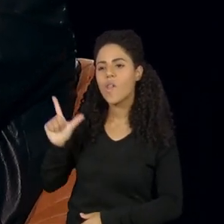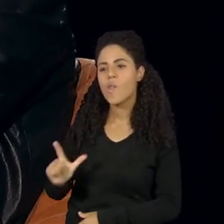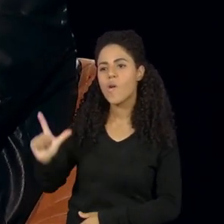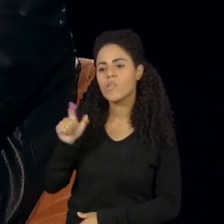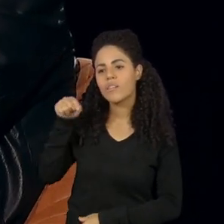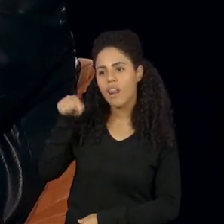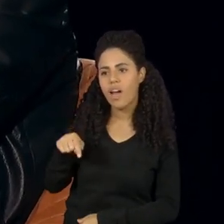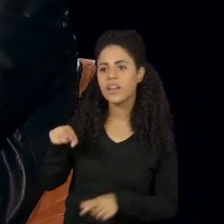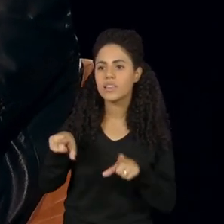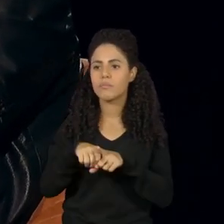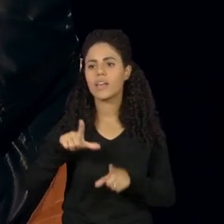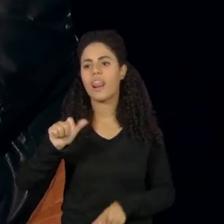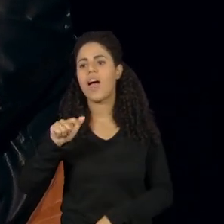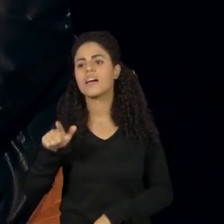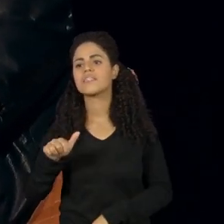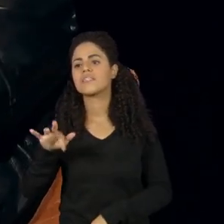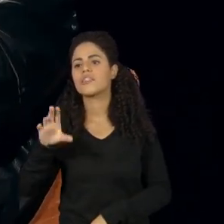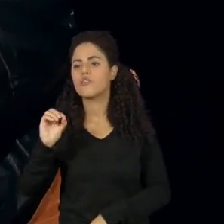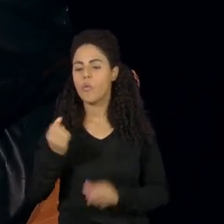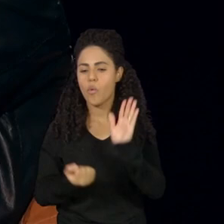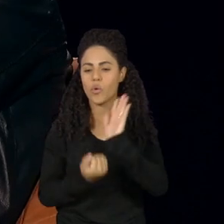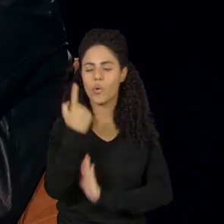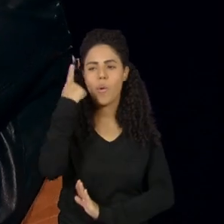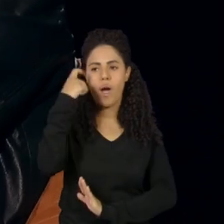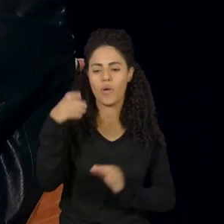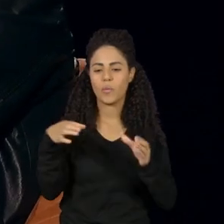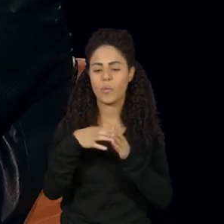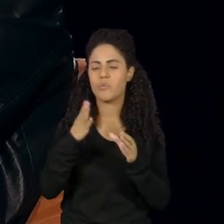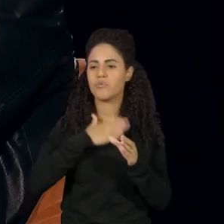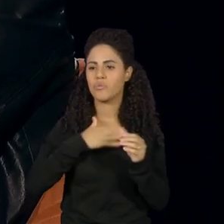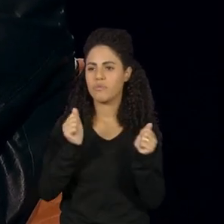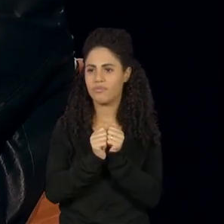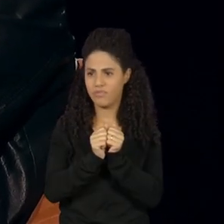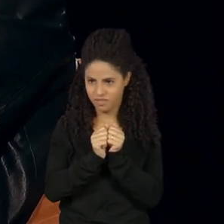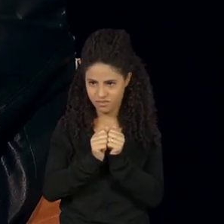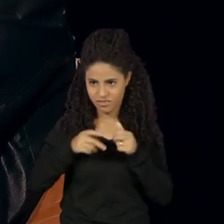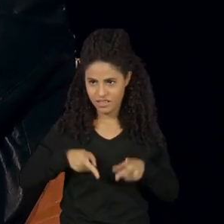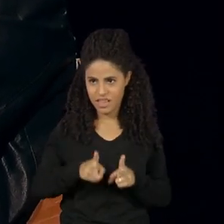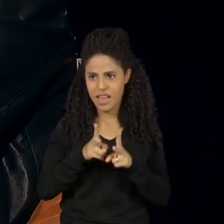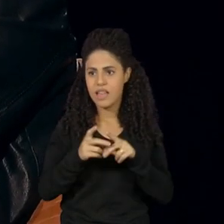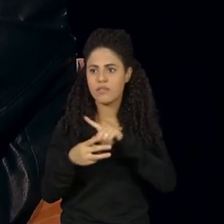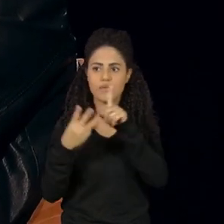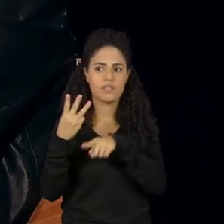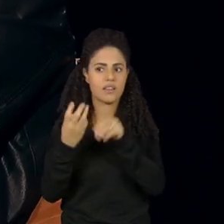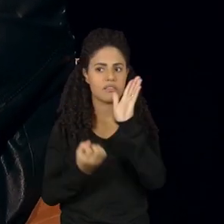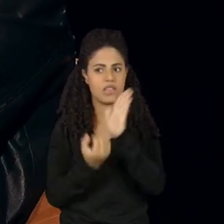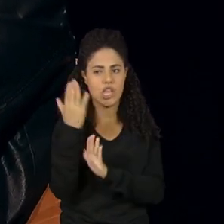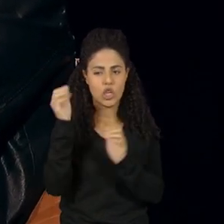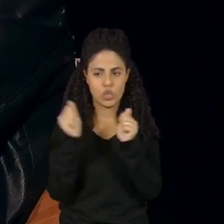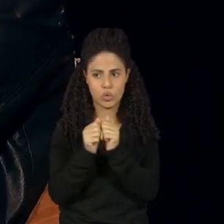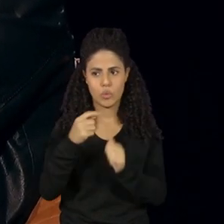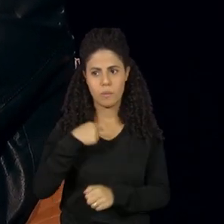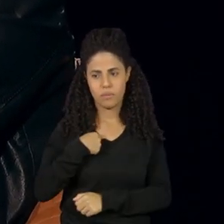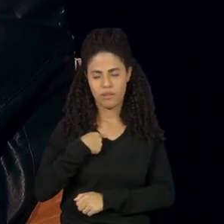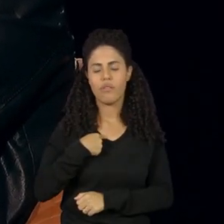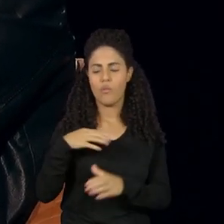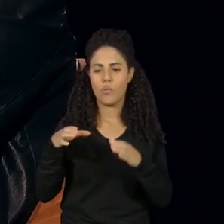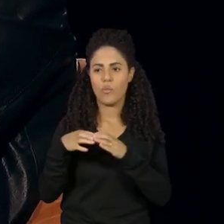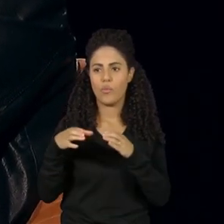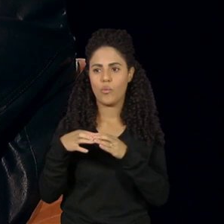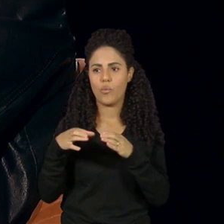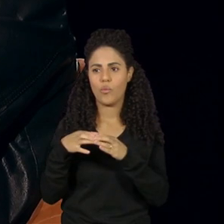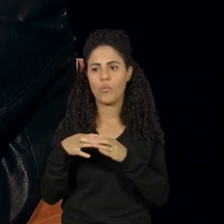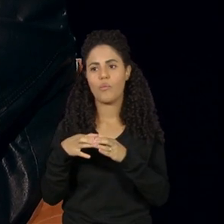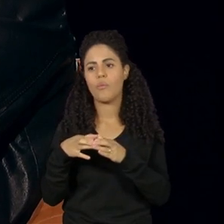Londrina. E o Lázaro, que fundou o grupo junto comigo, né? O Chiclete com Banana, ele foi um dos três fundadores. Foi eu, ele e o